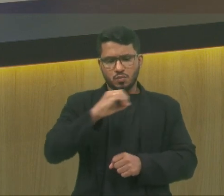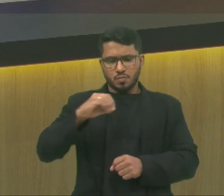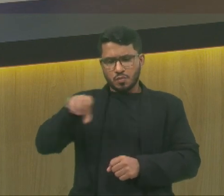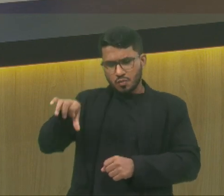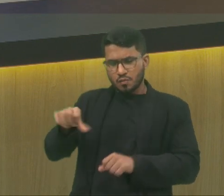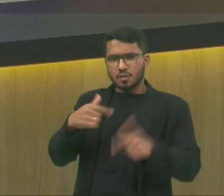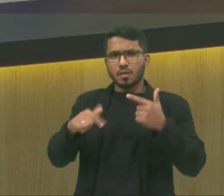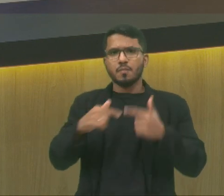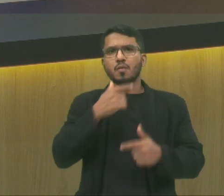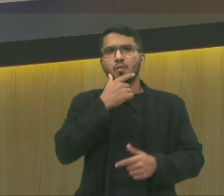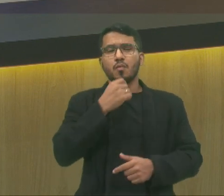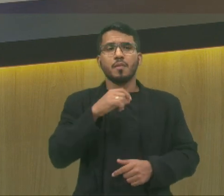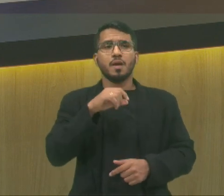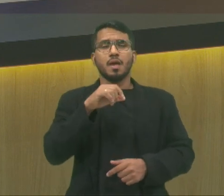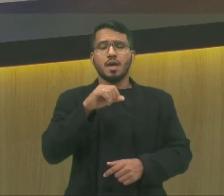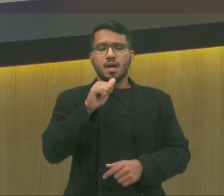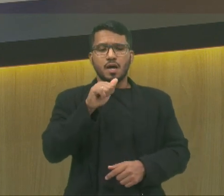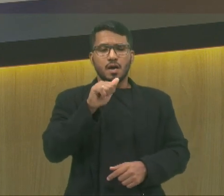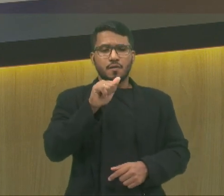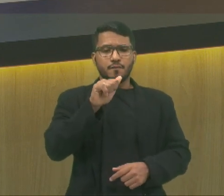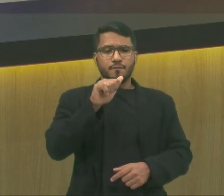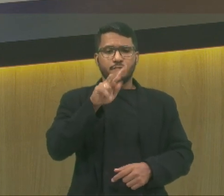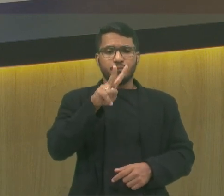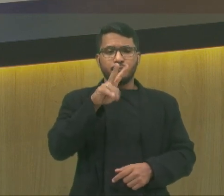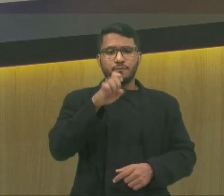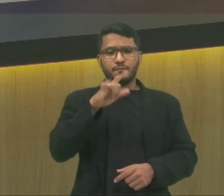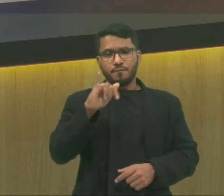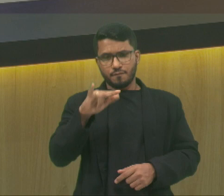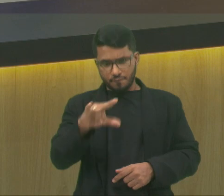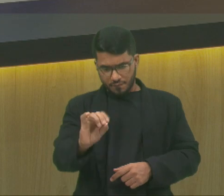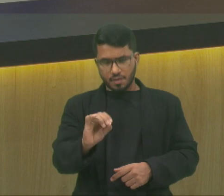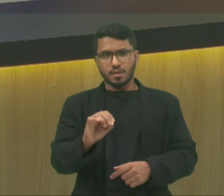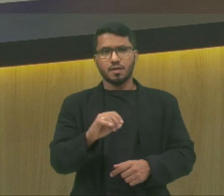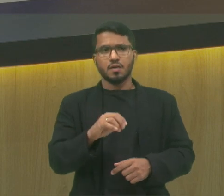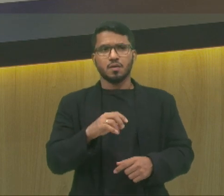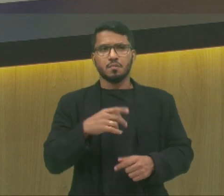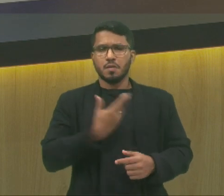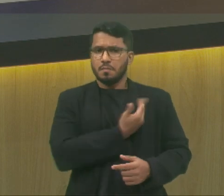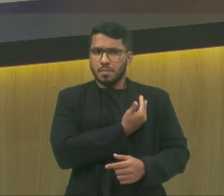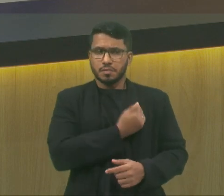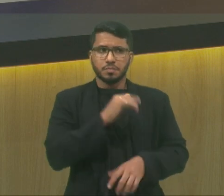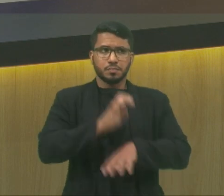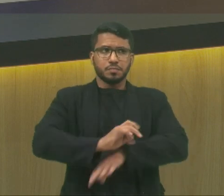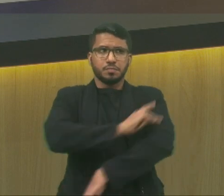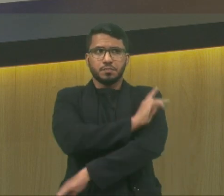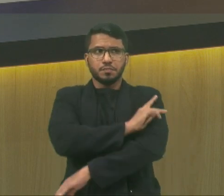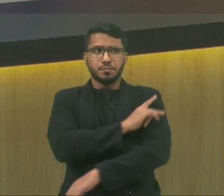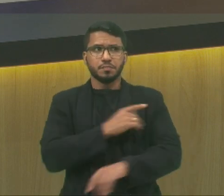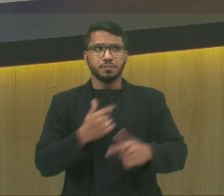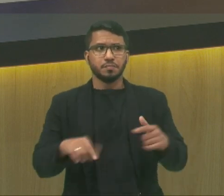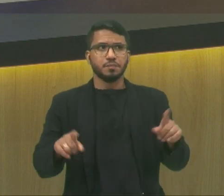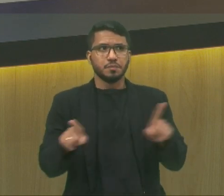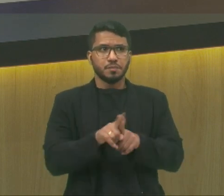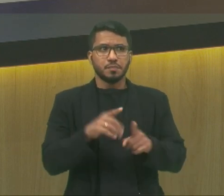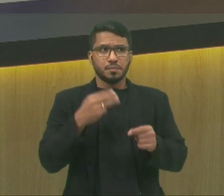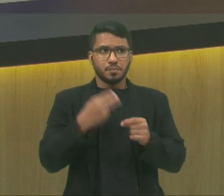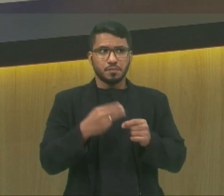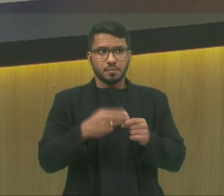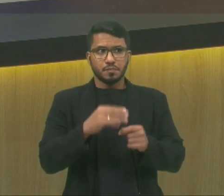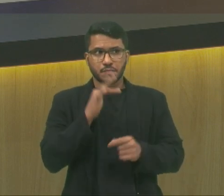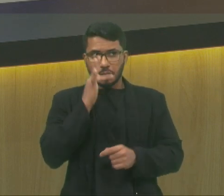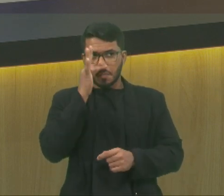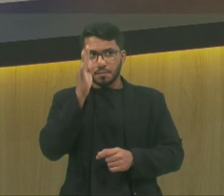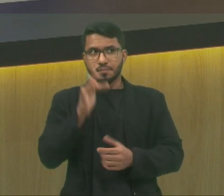Avelino Neiva, natural de Floriano, motivado por uma paixão pelo estado do Piauí e pelo município de